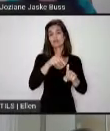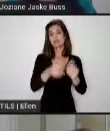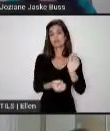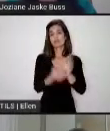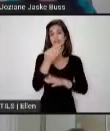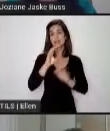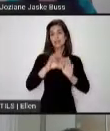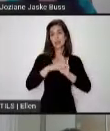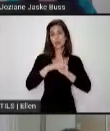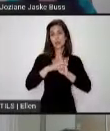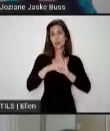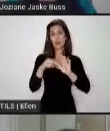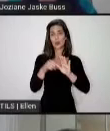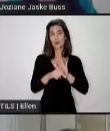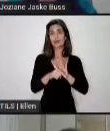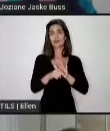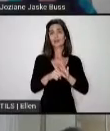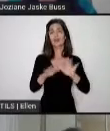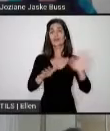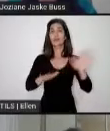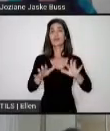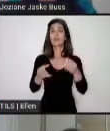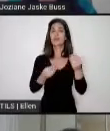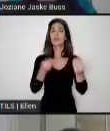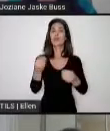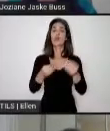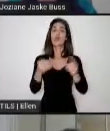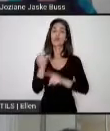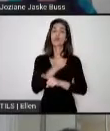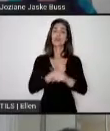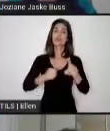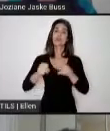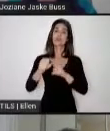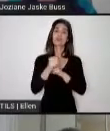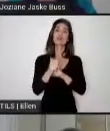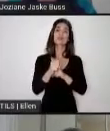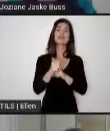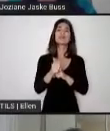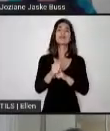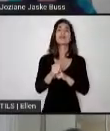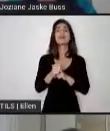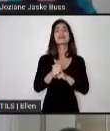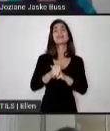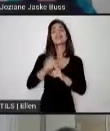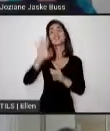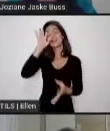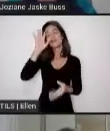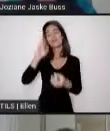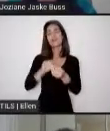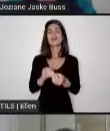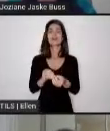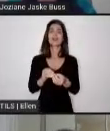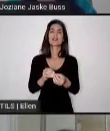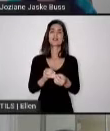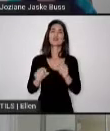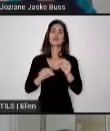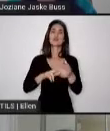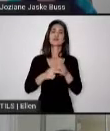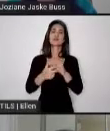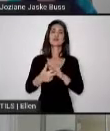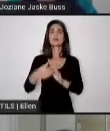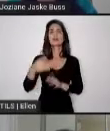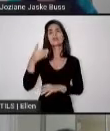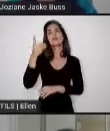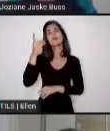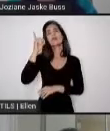de como ela é definida e com qual perspectiva e com qual finalidade ela é elaborada,